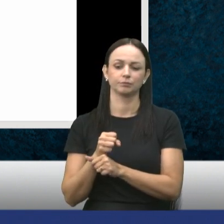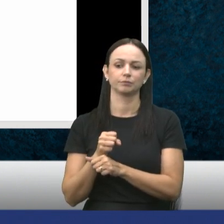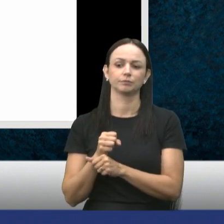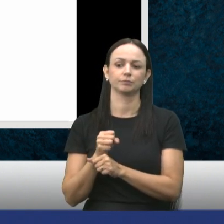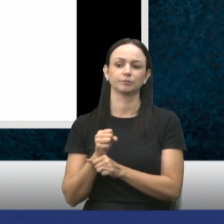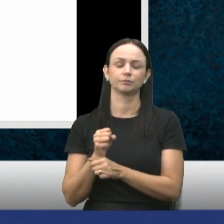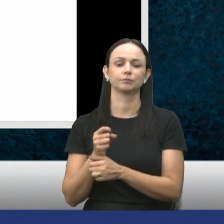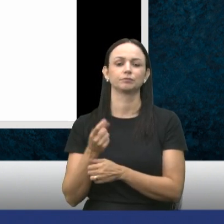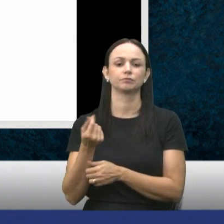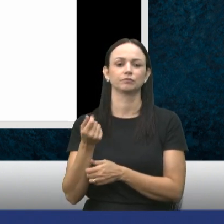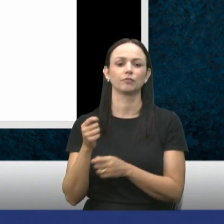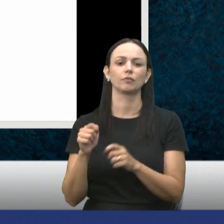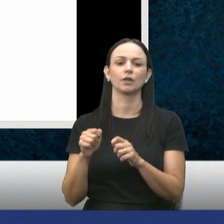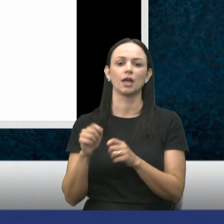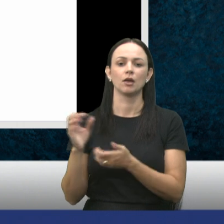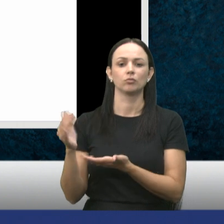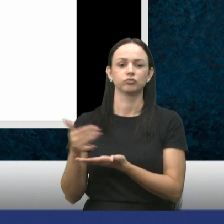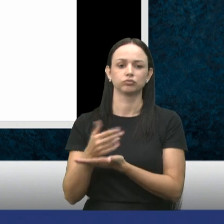receita realizada de